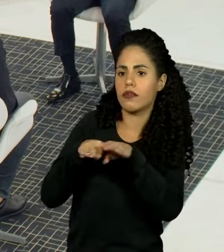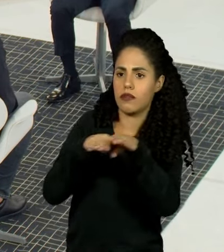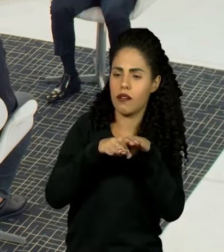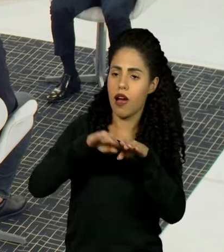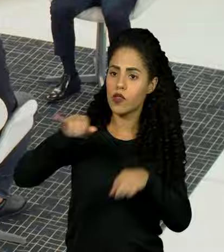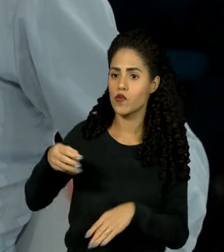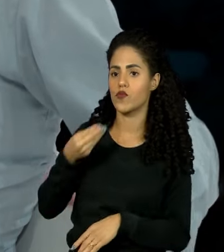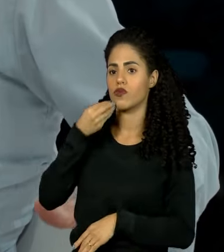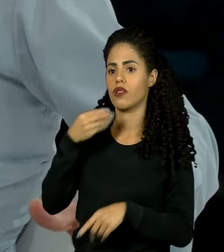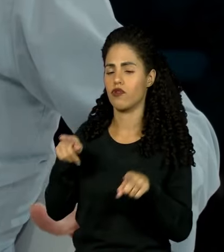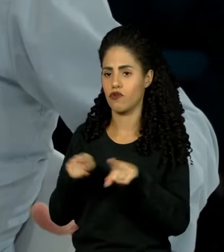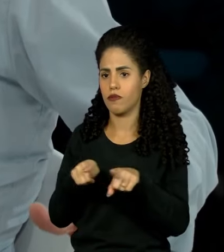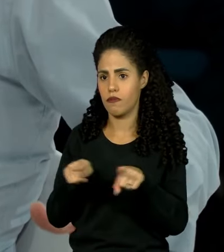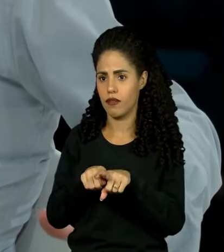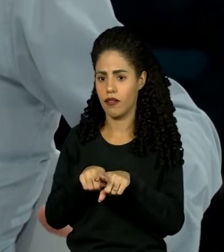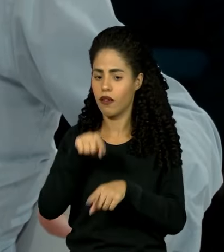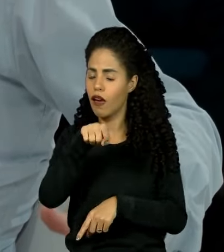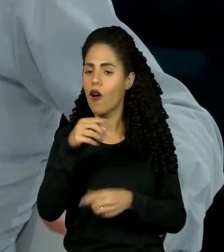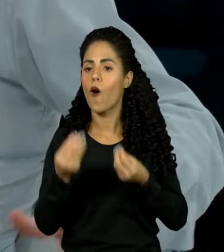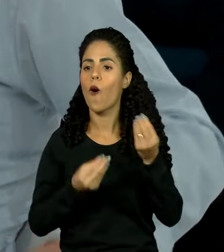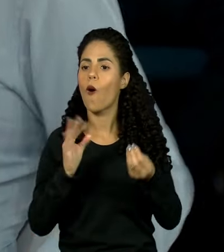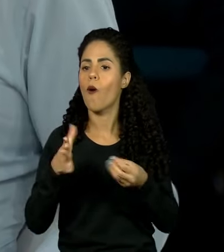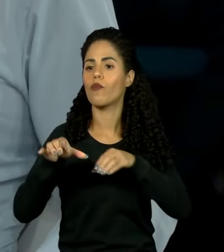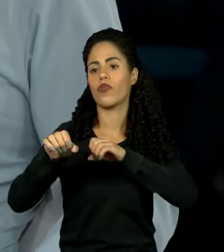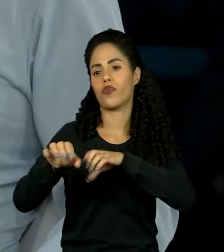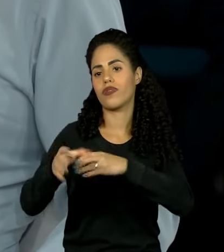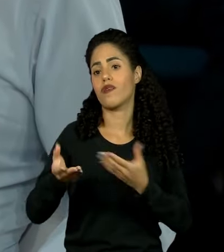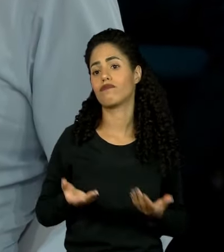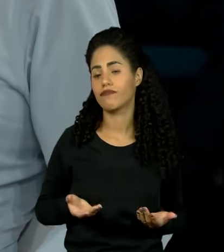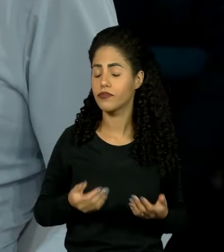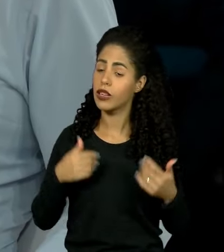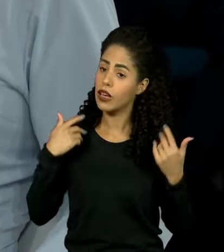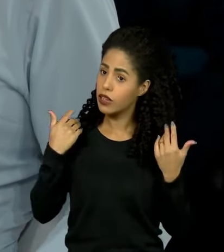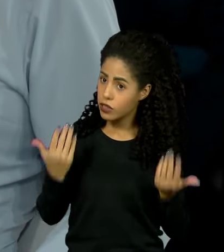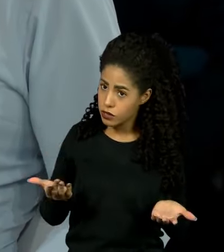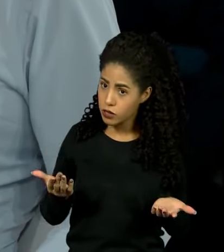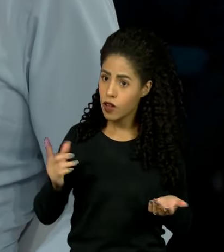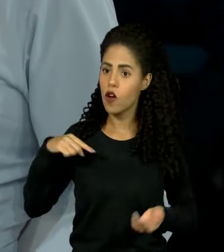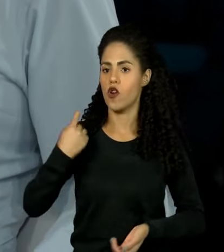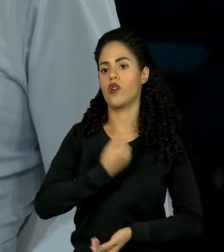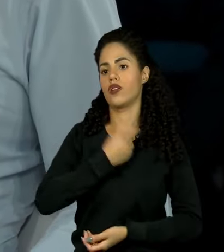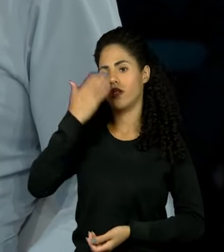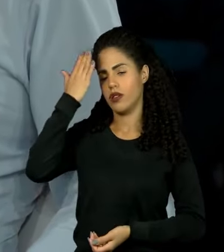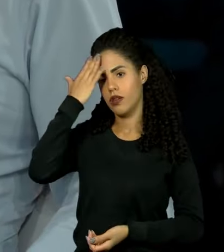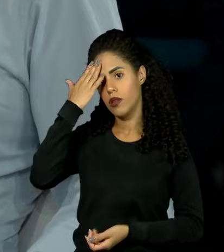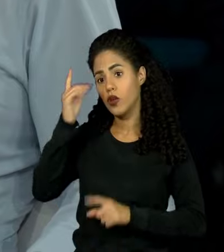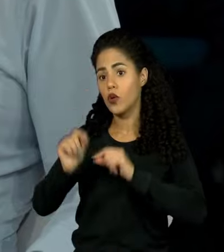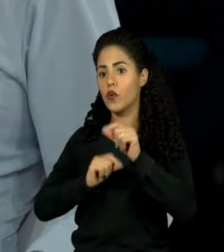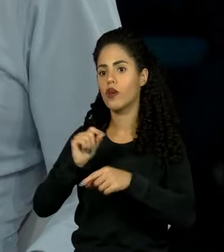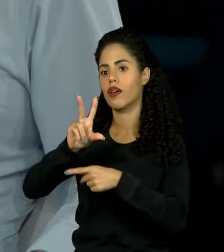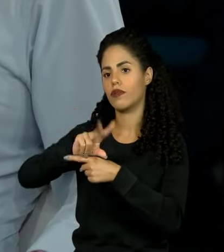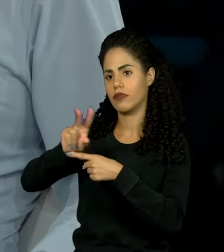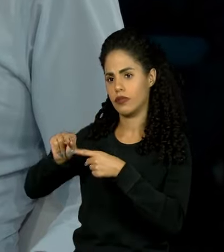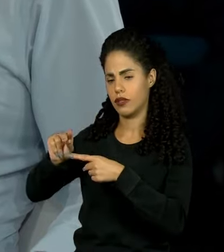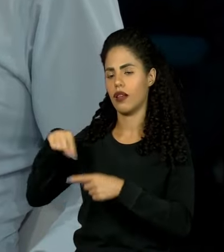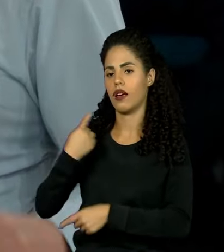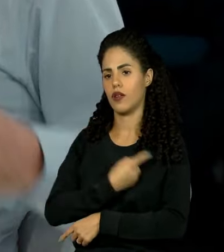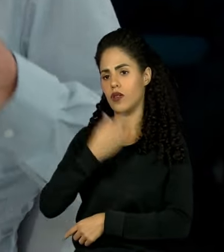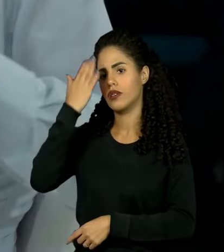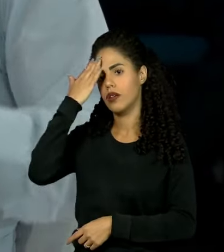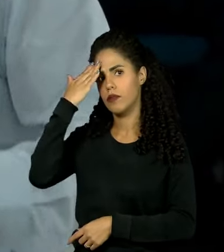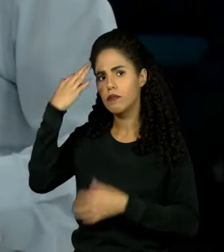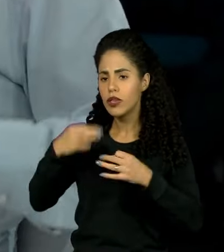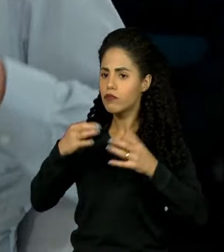né E essa igualdade vem através da educação então o o o nosso Senac ele graças a Deus tá tá